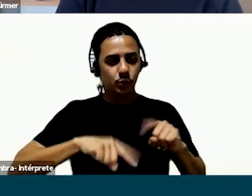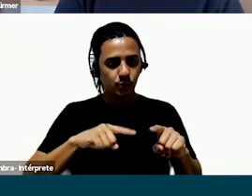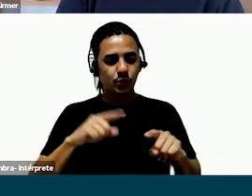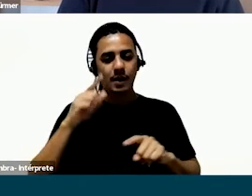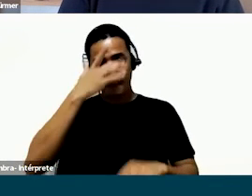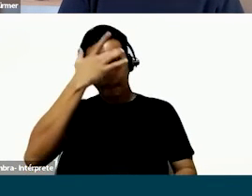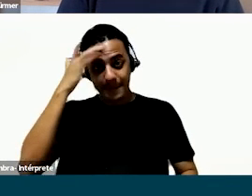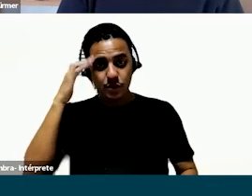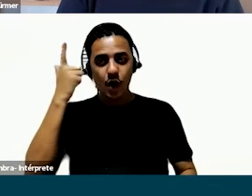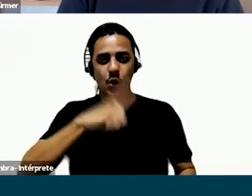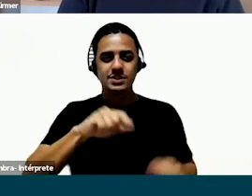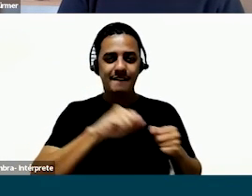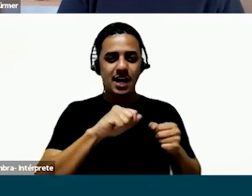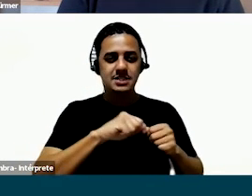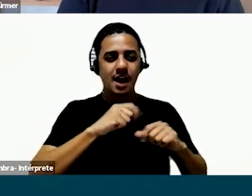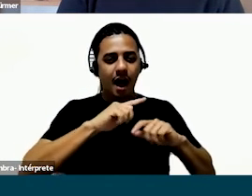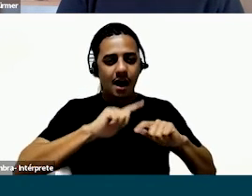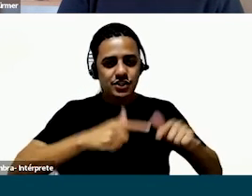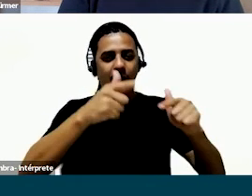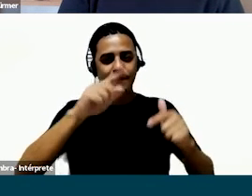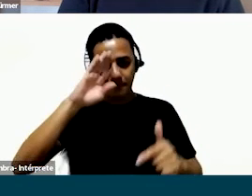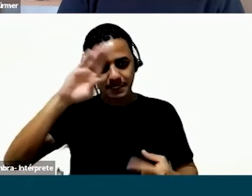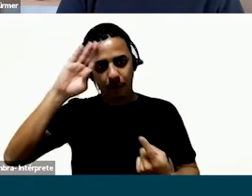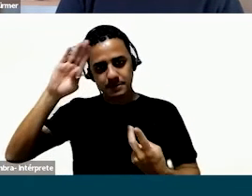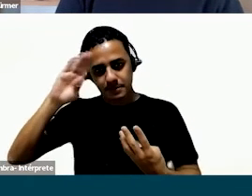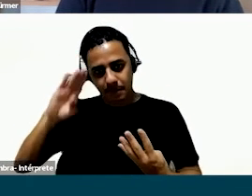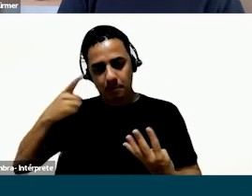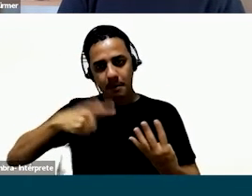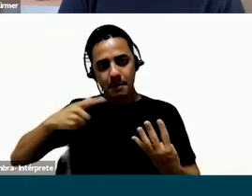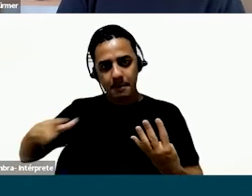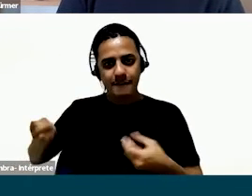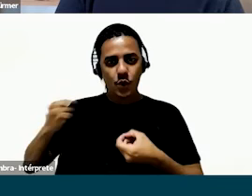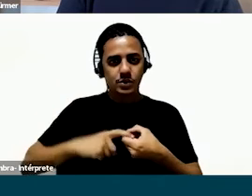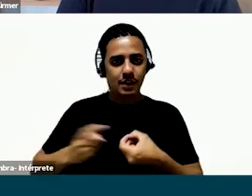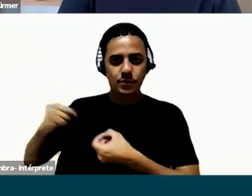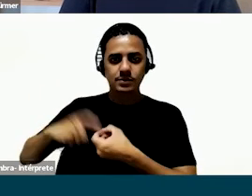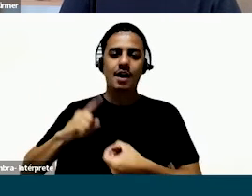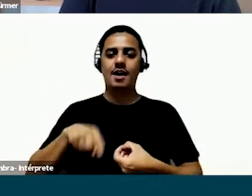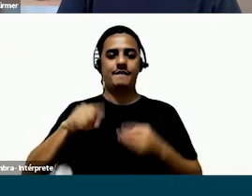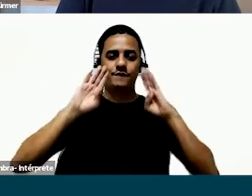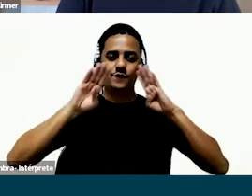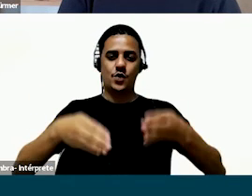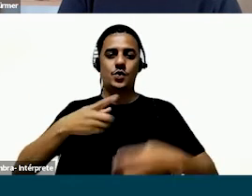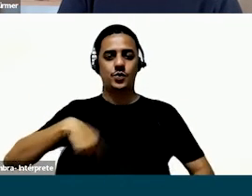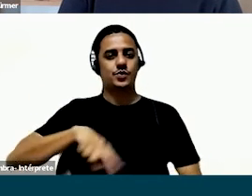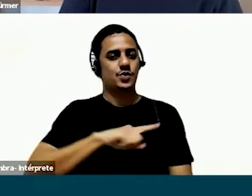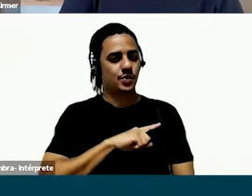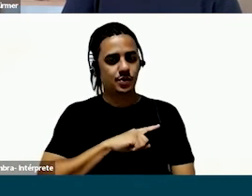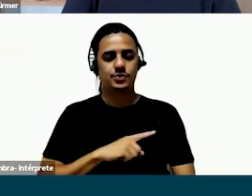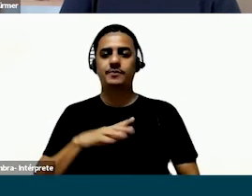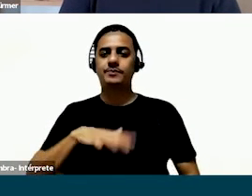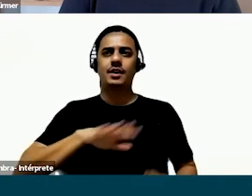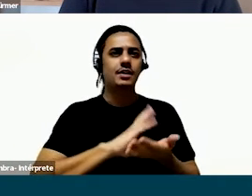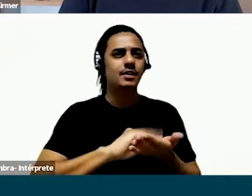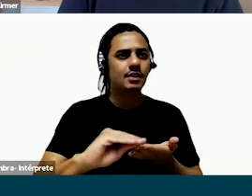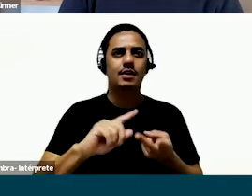o volume e a quantidade de vezes em que os usuários completam essas ações-chave deve ser o nosso principal foco enquanto time de produto. Isso vale,